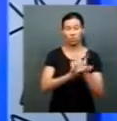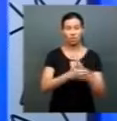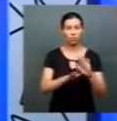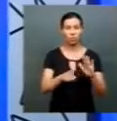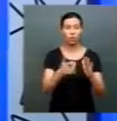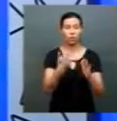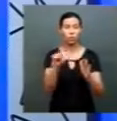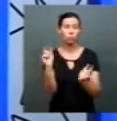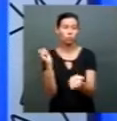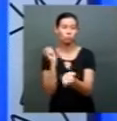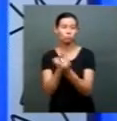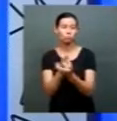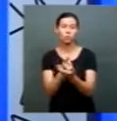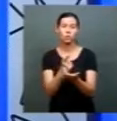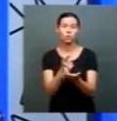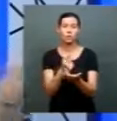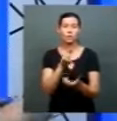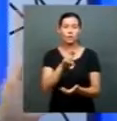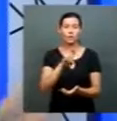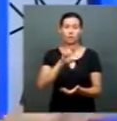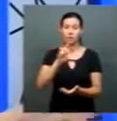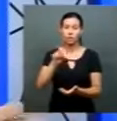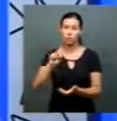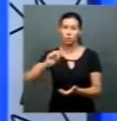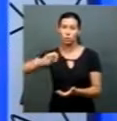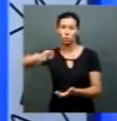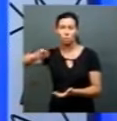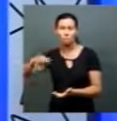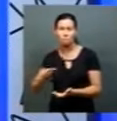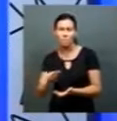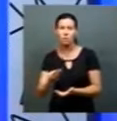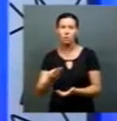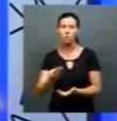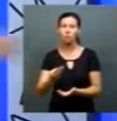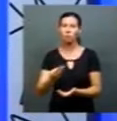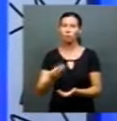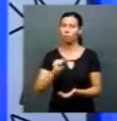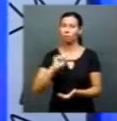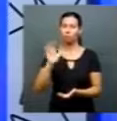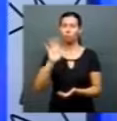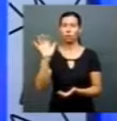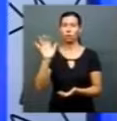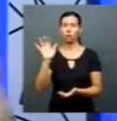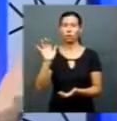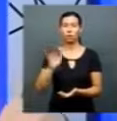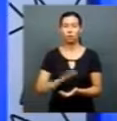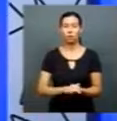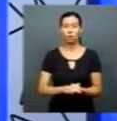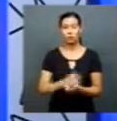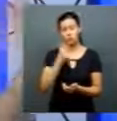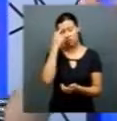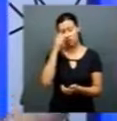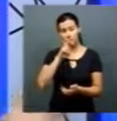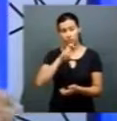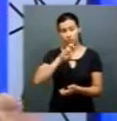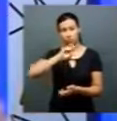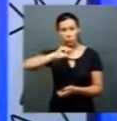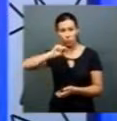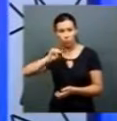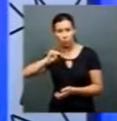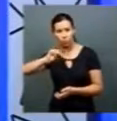500 milhões de dólares. Mas mesmo, coisinha pouca. Mas mesmo que ela tivesse sido comprada, 5 milhões, 500